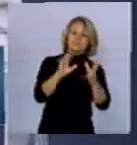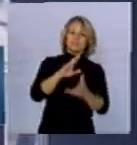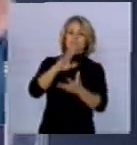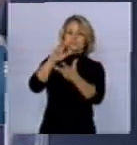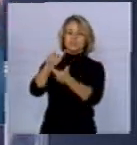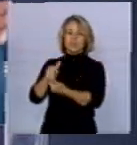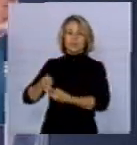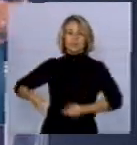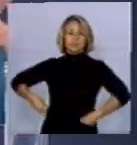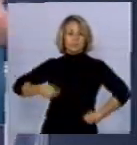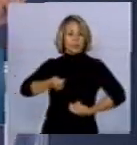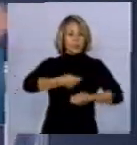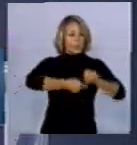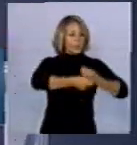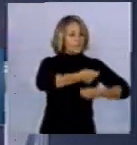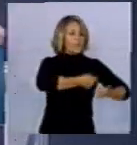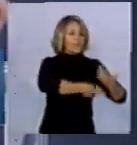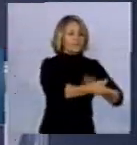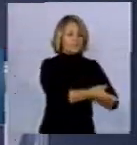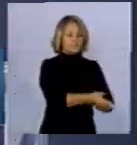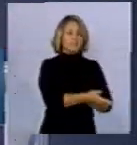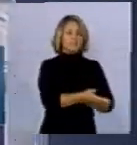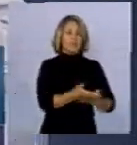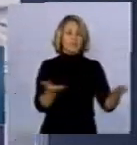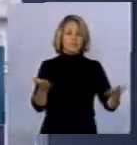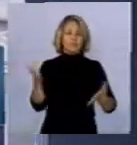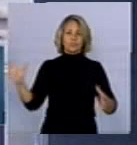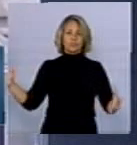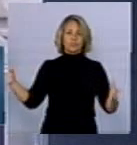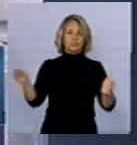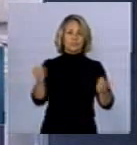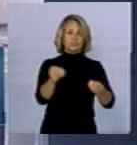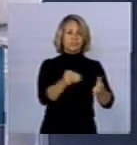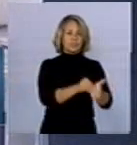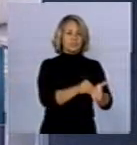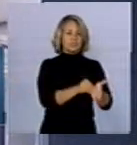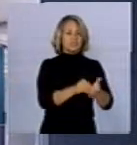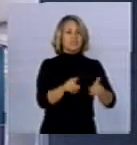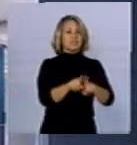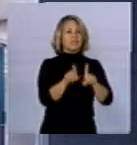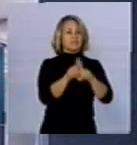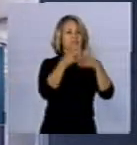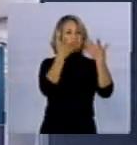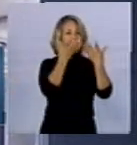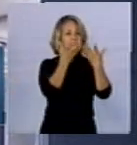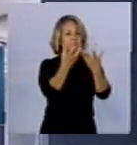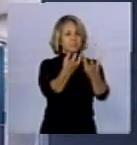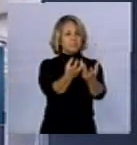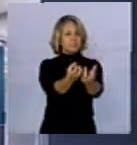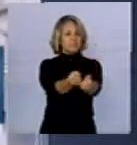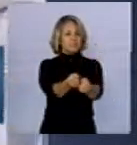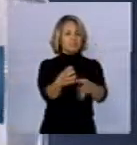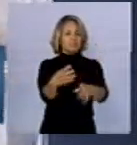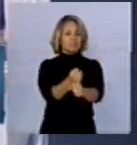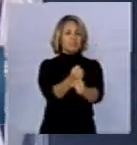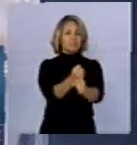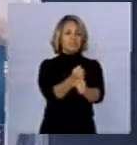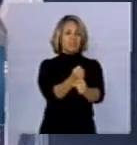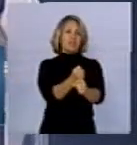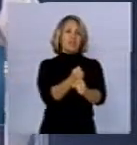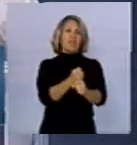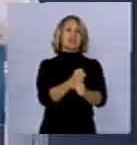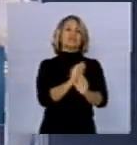essa Organização Mundial dos comércio incorporou Esse princípio já